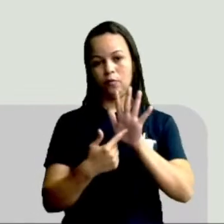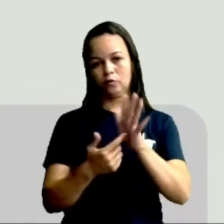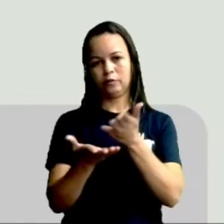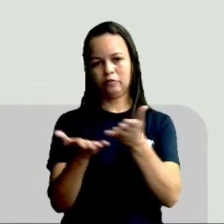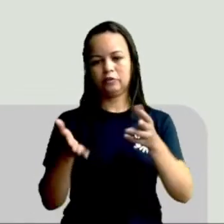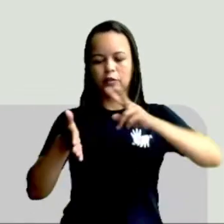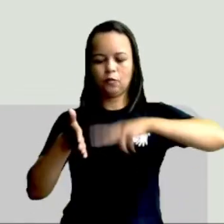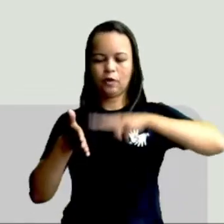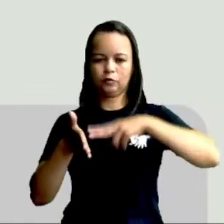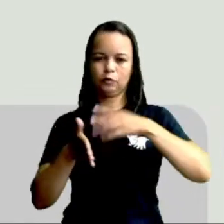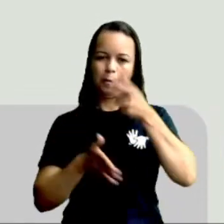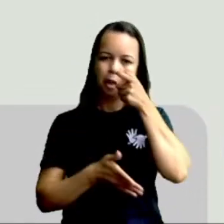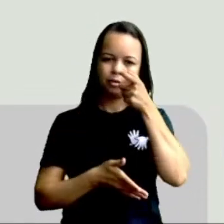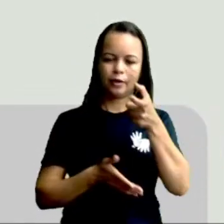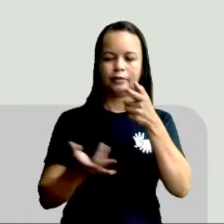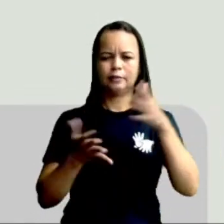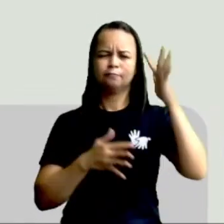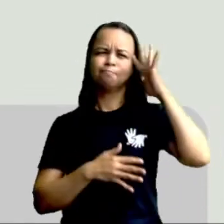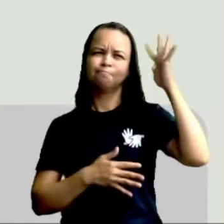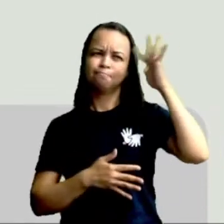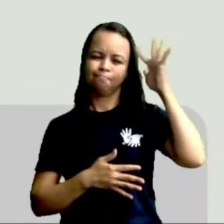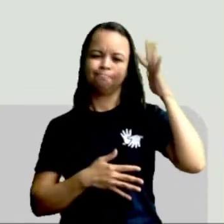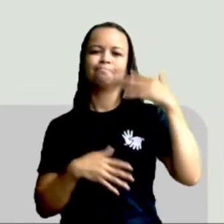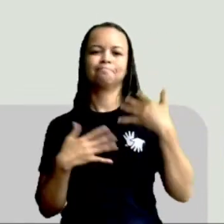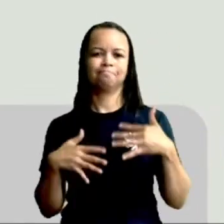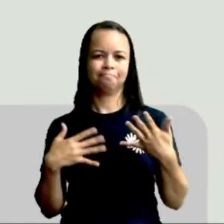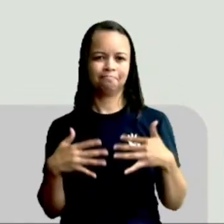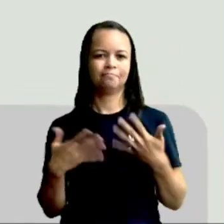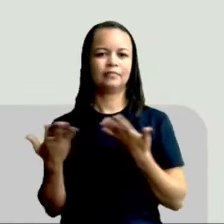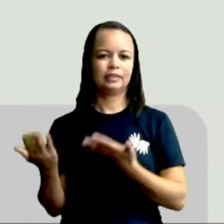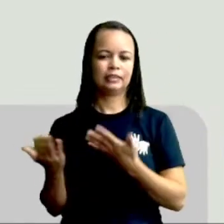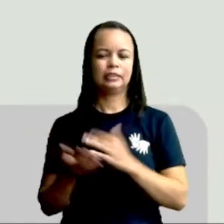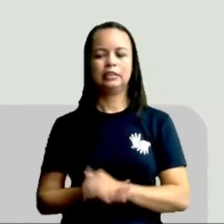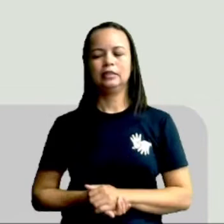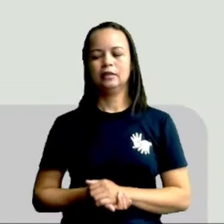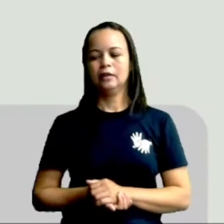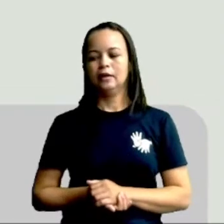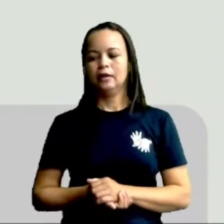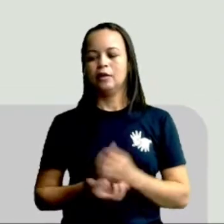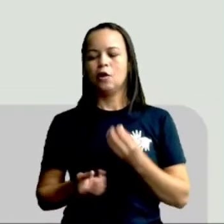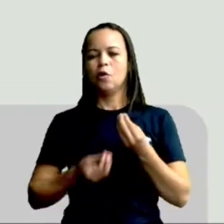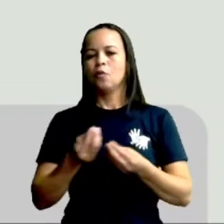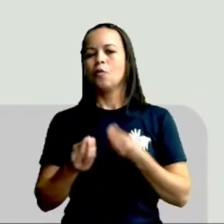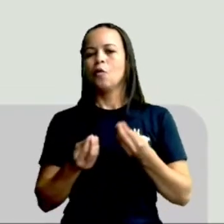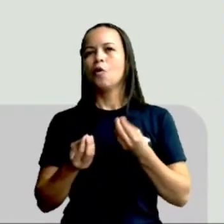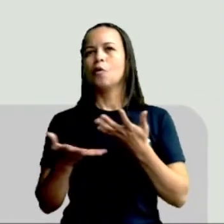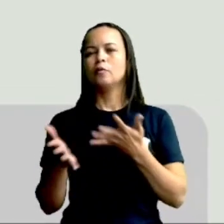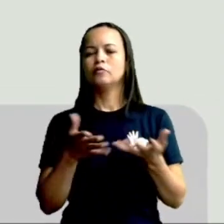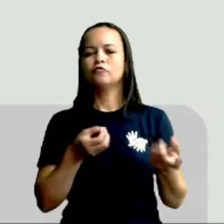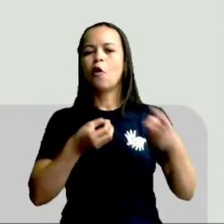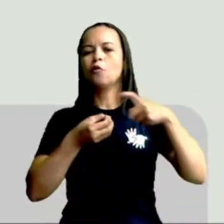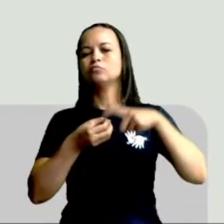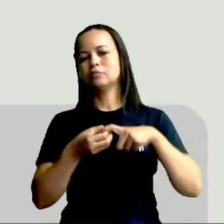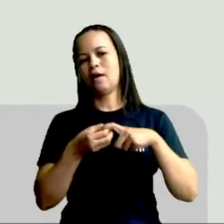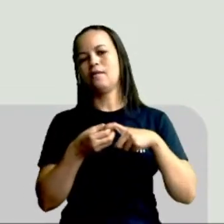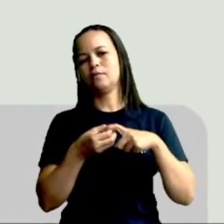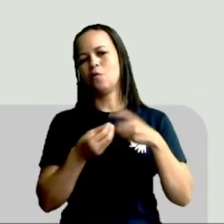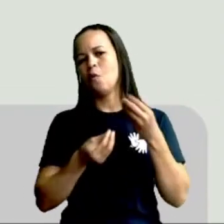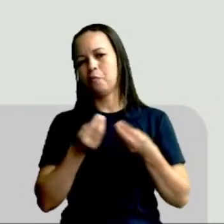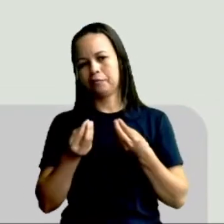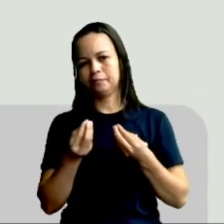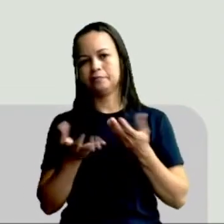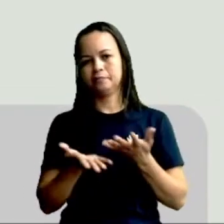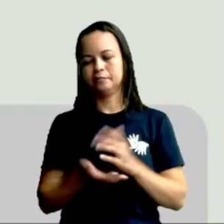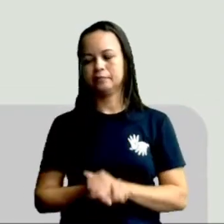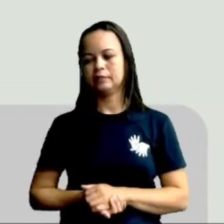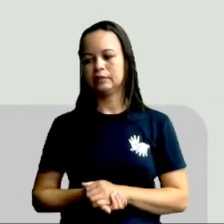bem interessante, que vai fazer a gente refletir bastante, né? Como é que vai ser quando a gente voltar. E o nome do